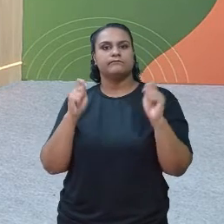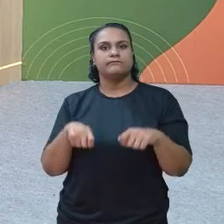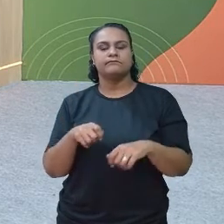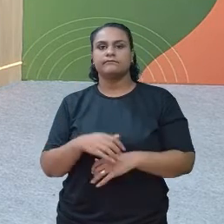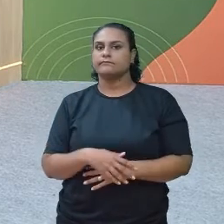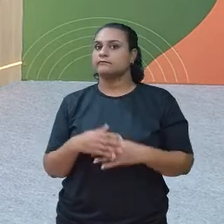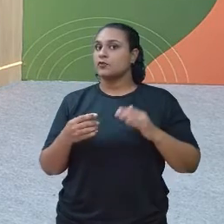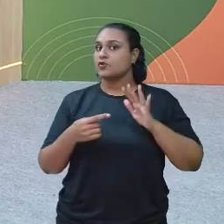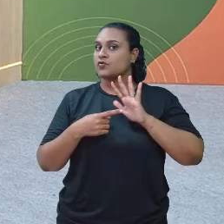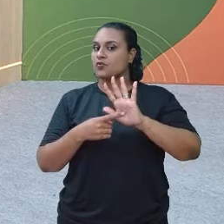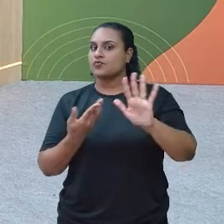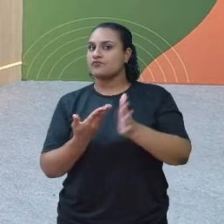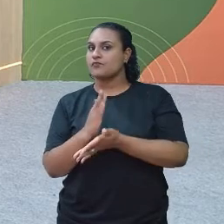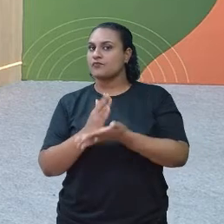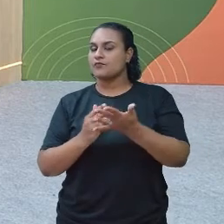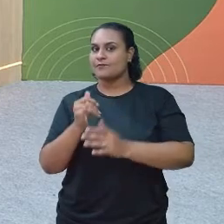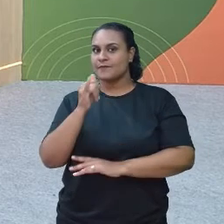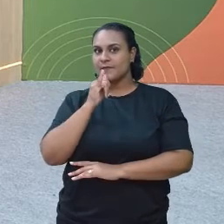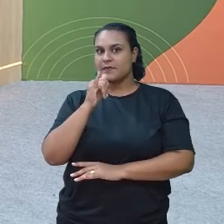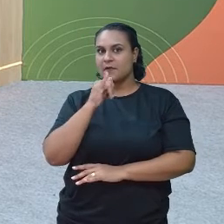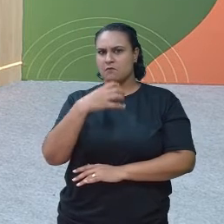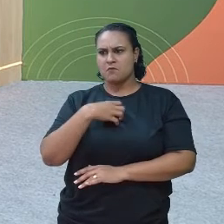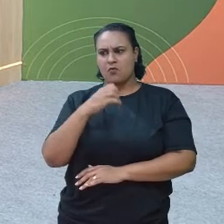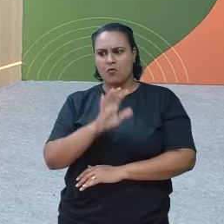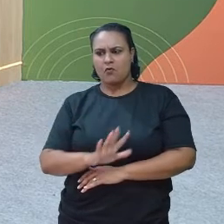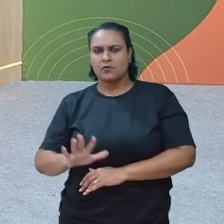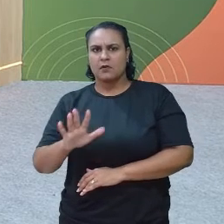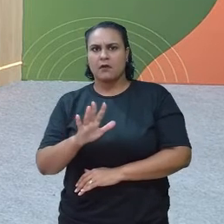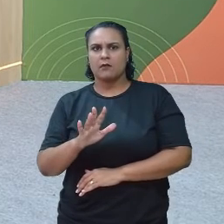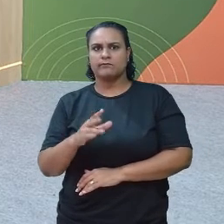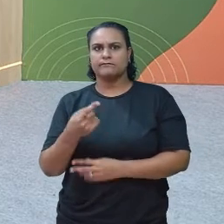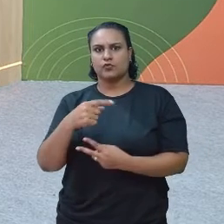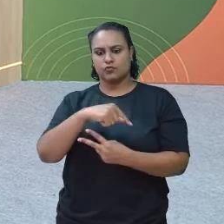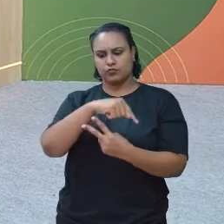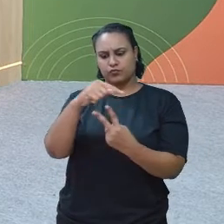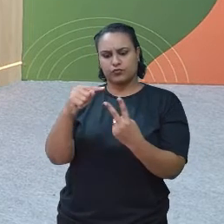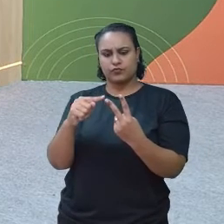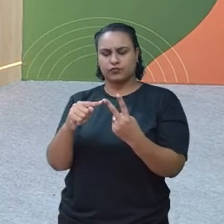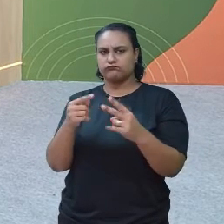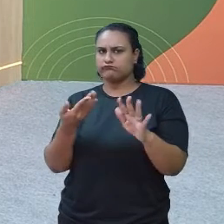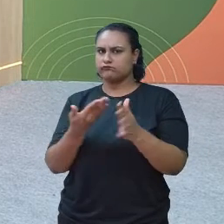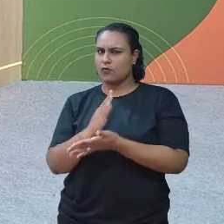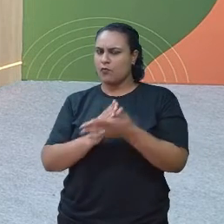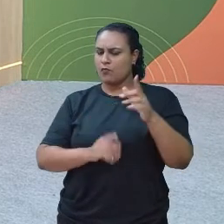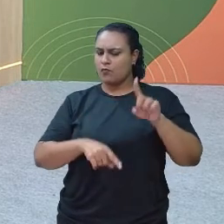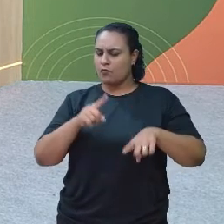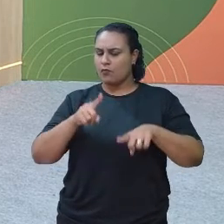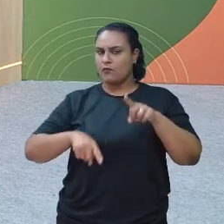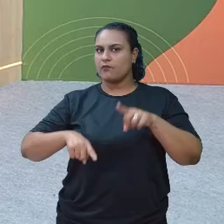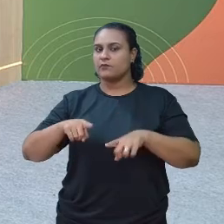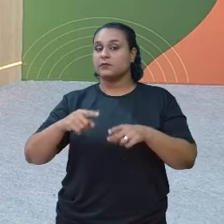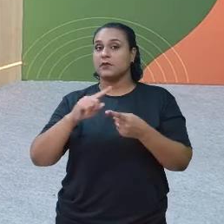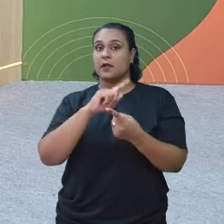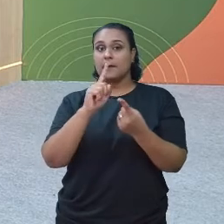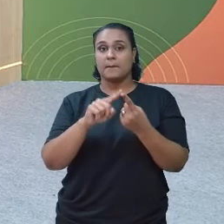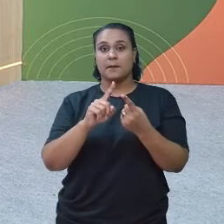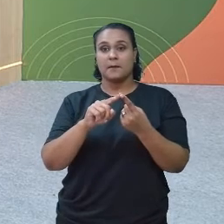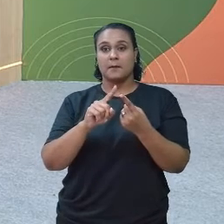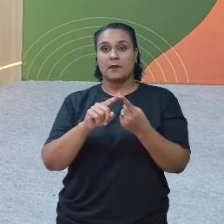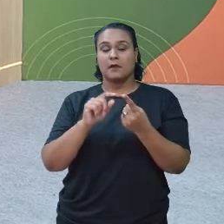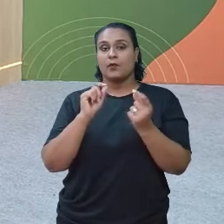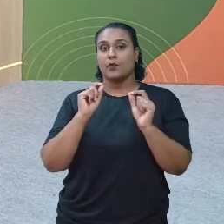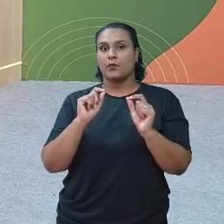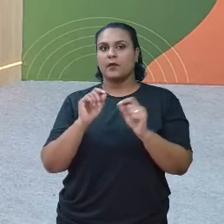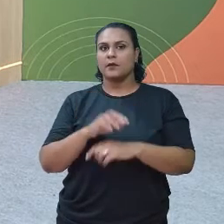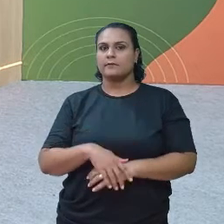eu trouxe algumas situações, de modo geral eu trouxe 2 situações com algumas variações, onde a primeira era essa. Então